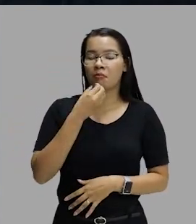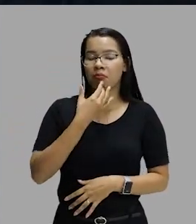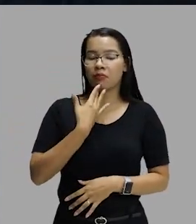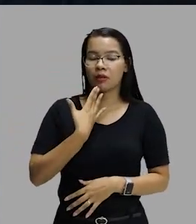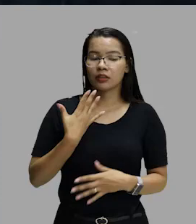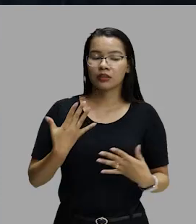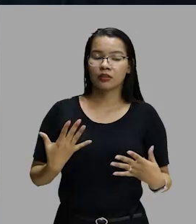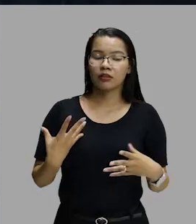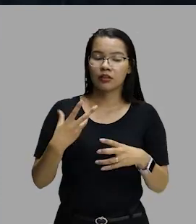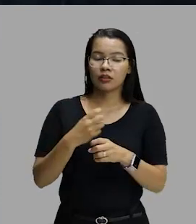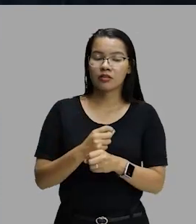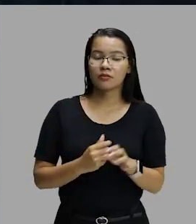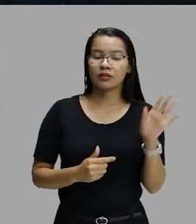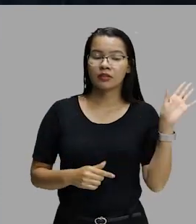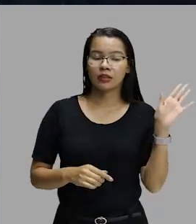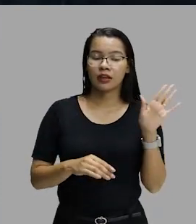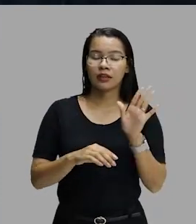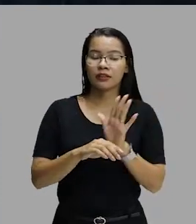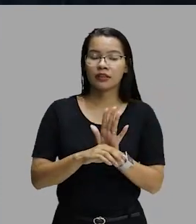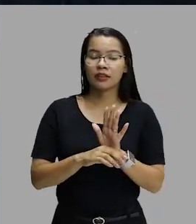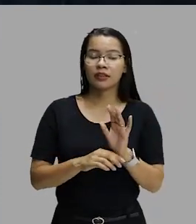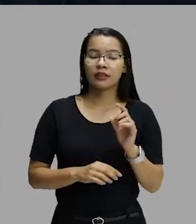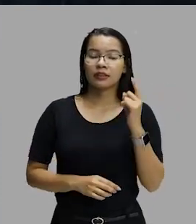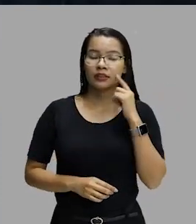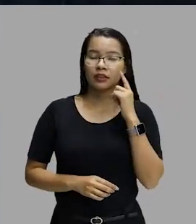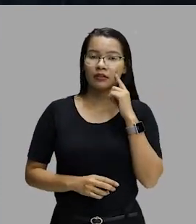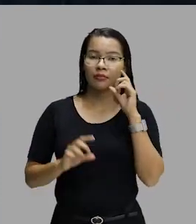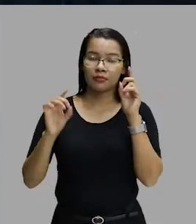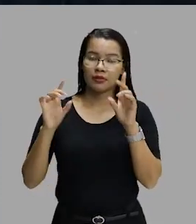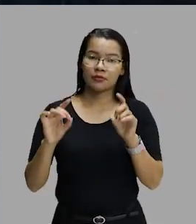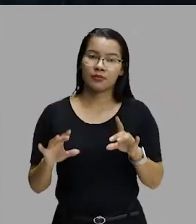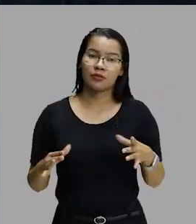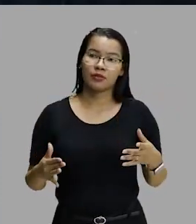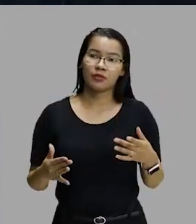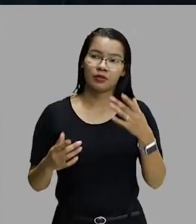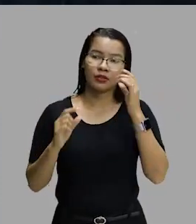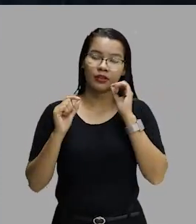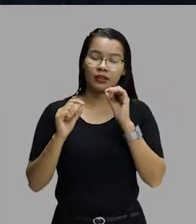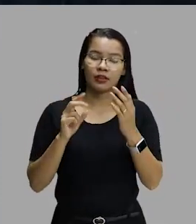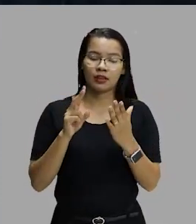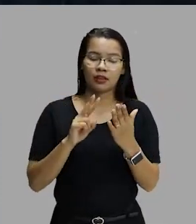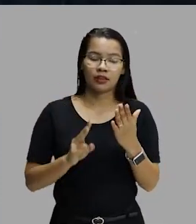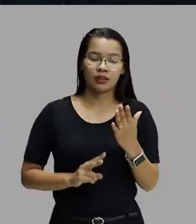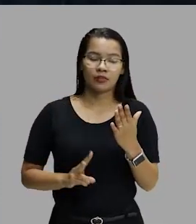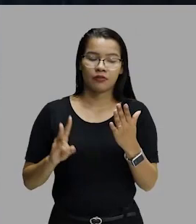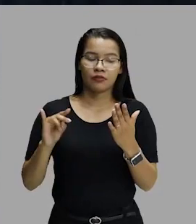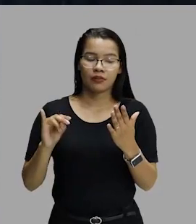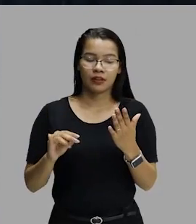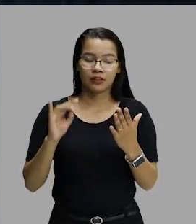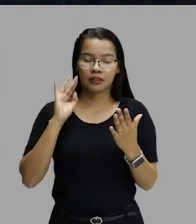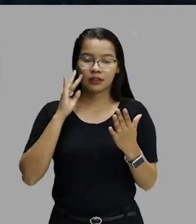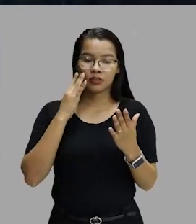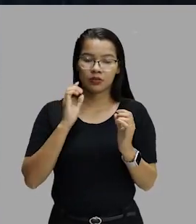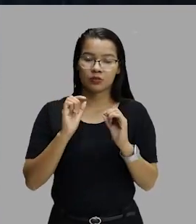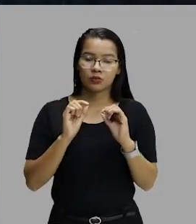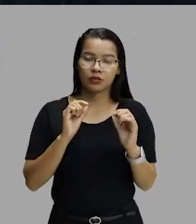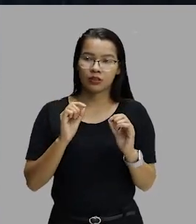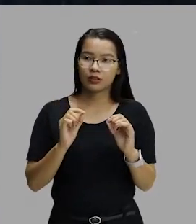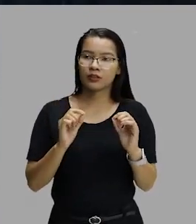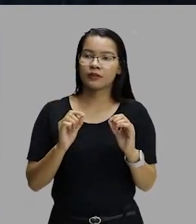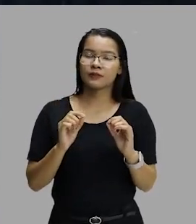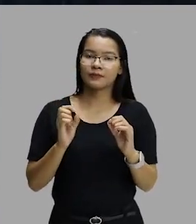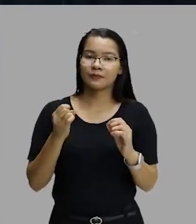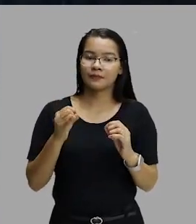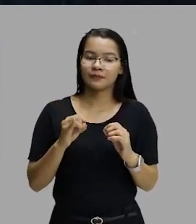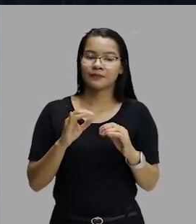primeiro capítulo traz a ideia principal. Então, quem lê vai compreender do que se trata, lendo um por